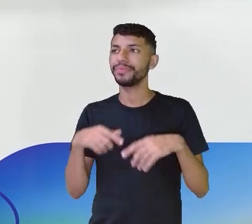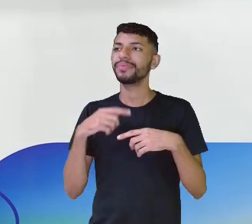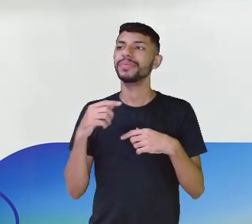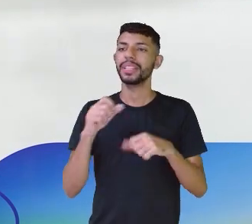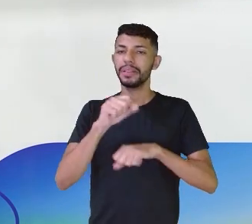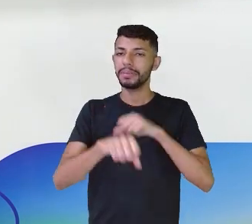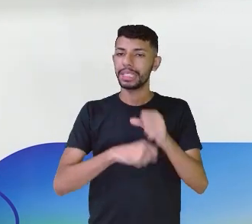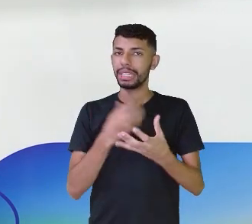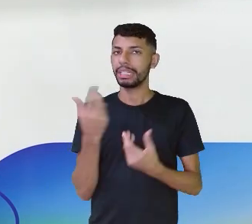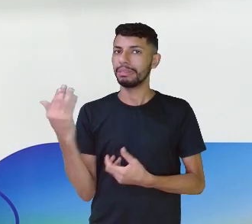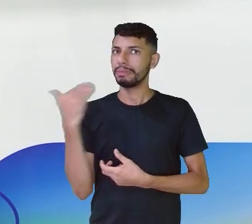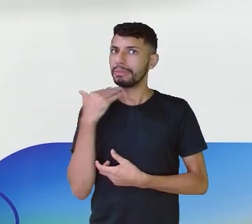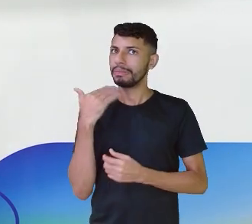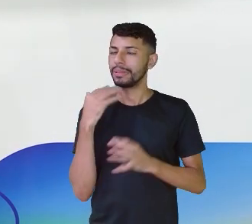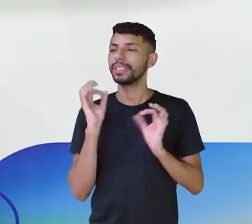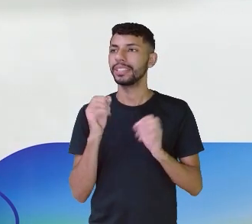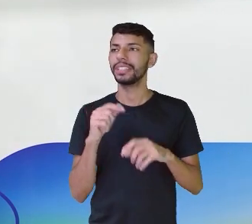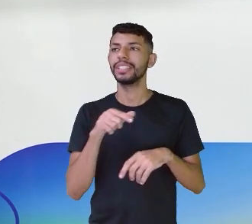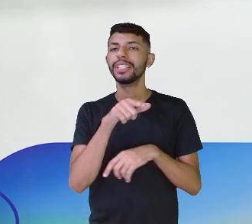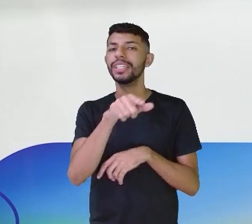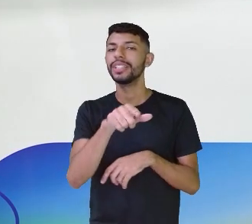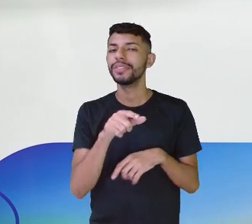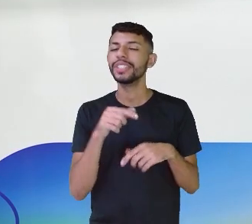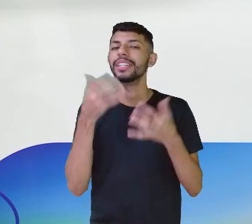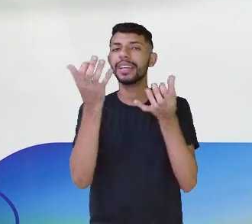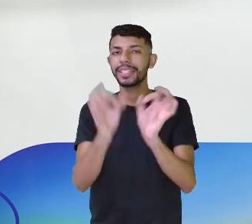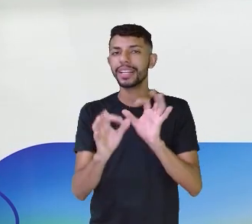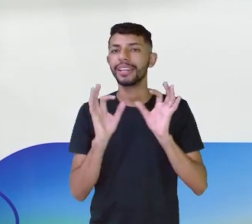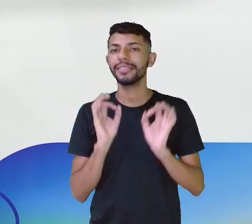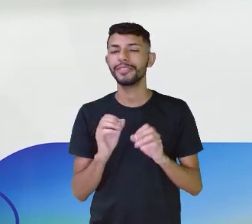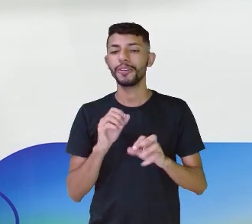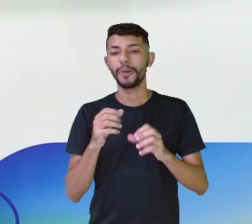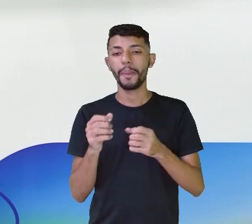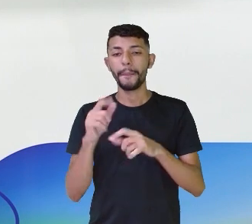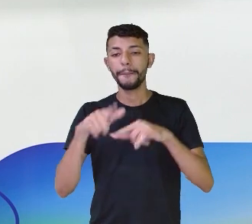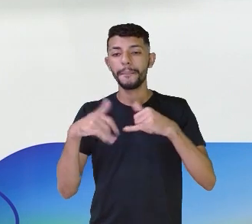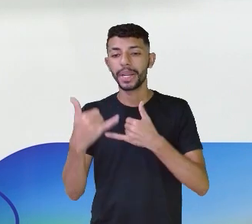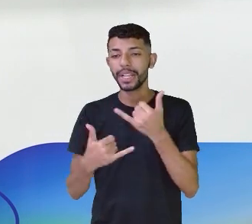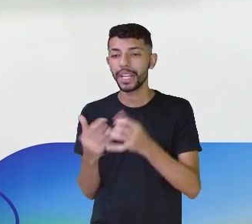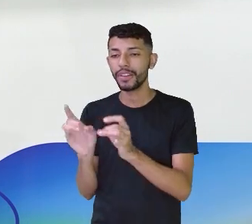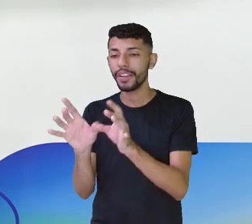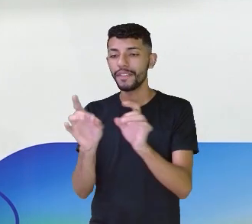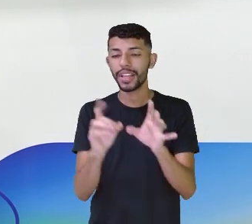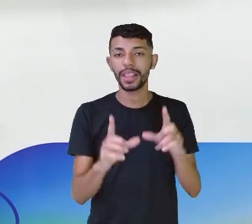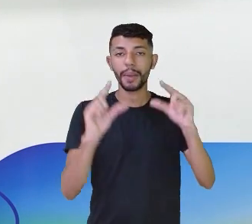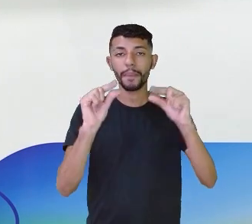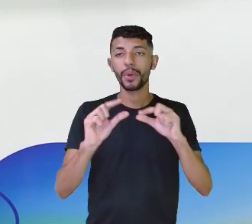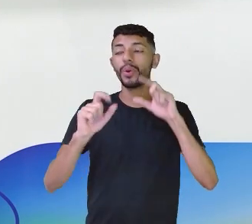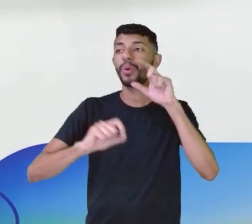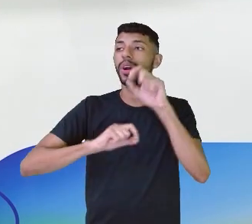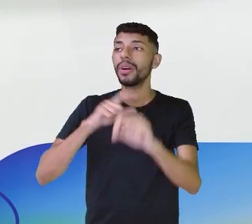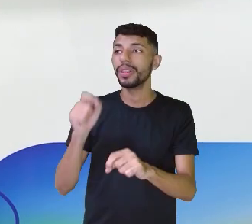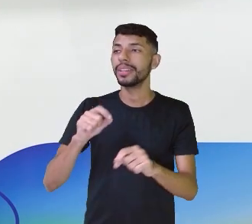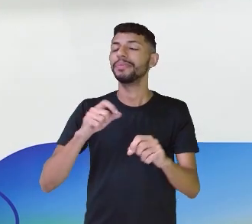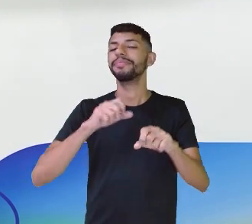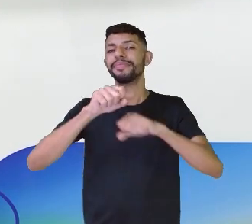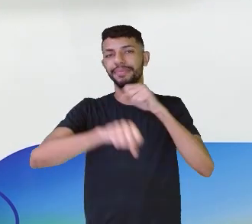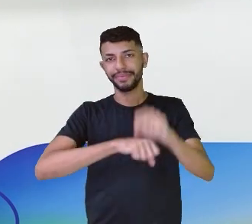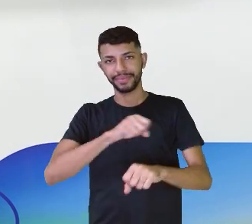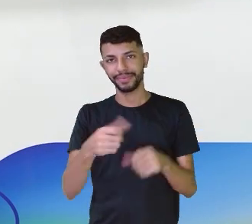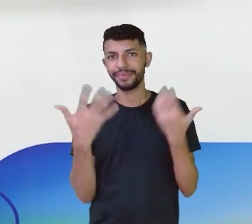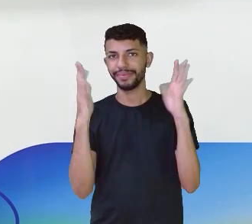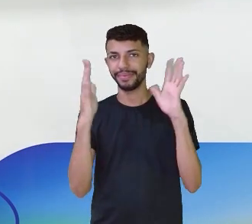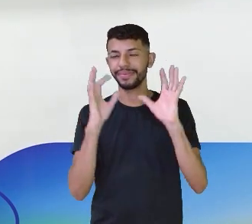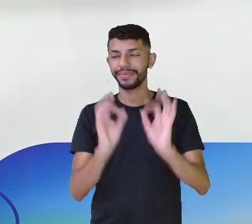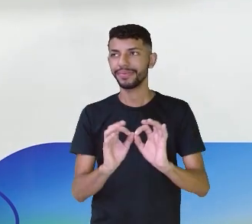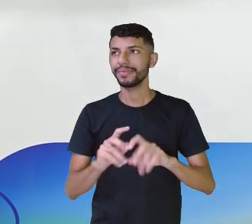corretos. O menor brinquedo, o brinquedo menos vendido foi a bicicleta. Estão de parabéns. Agora eu quero